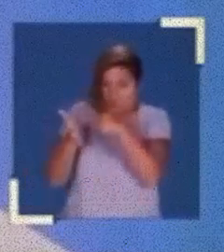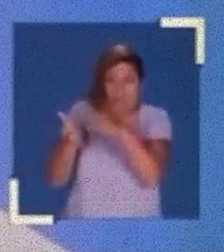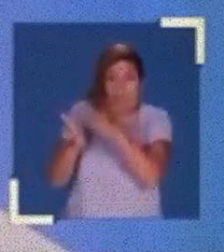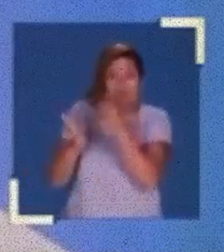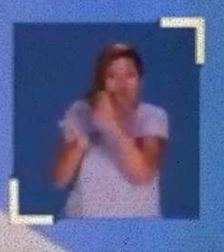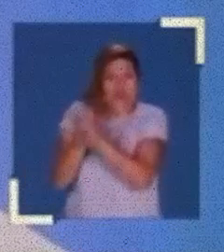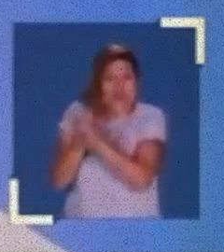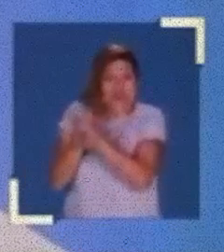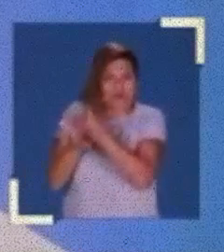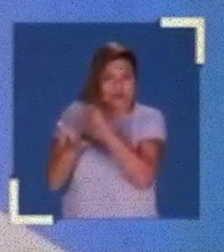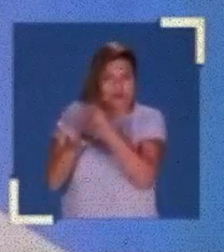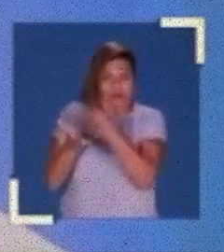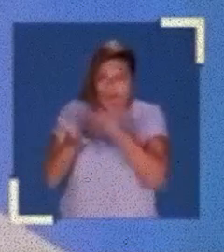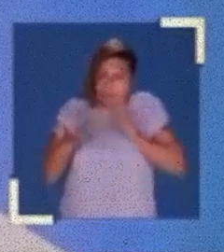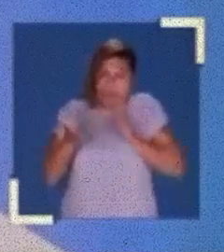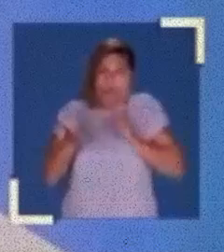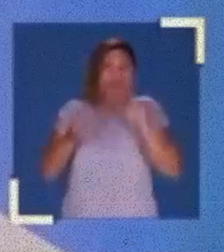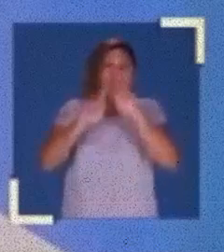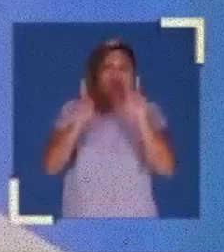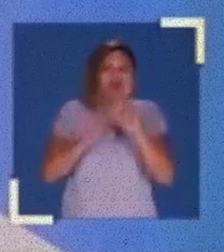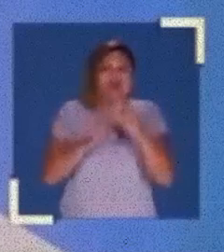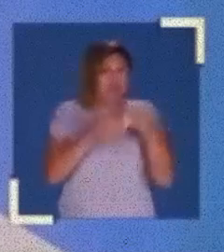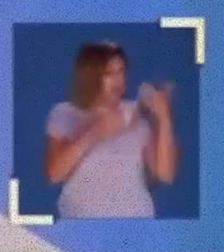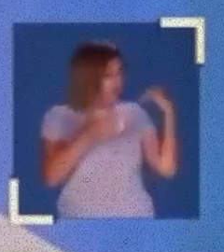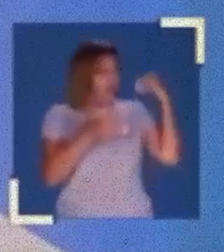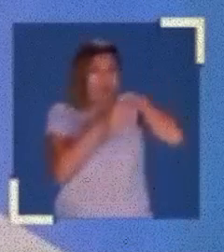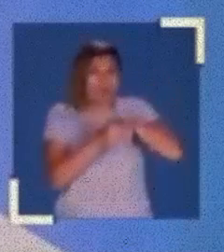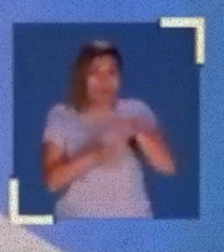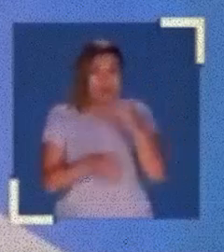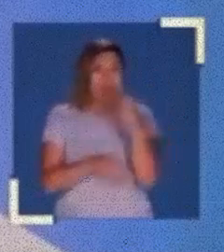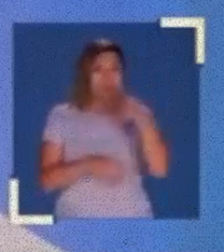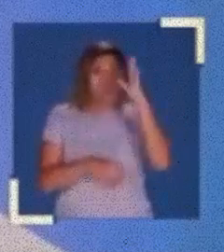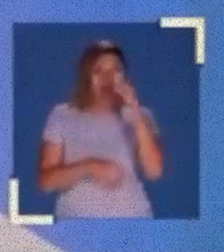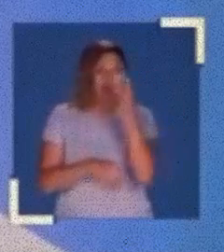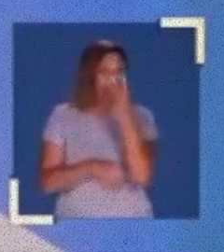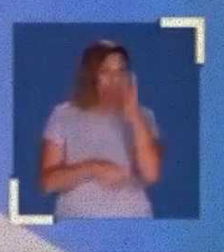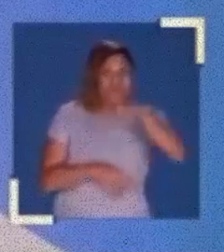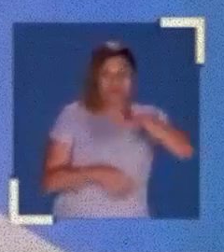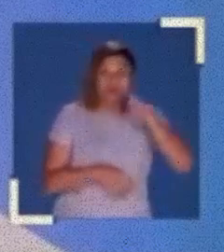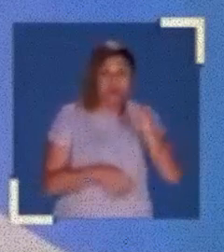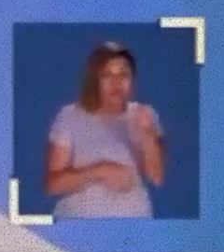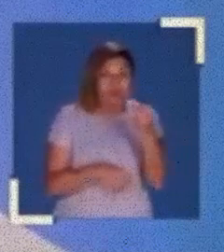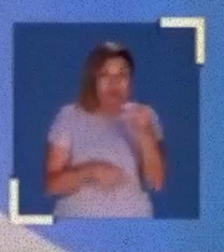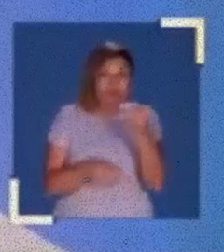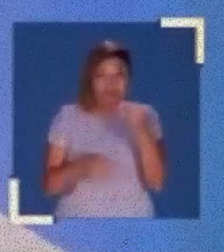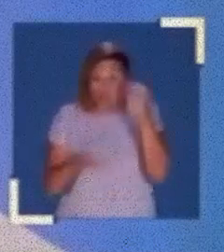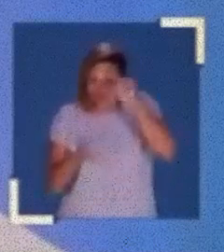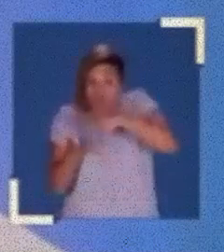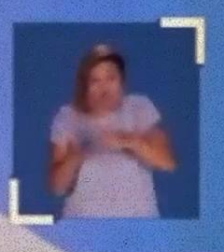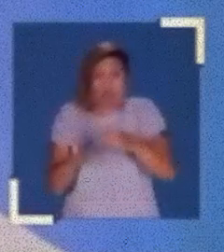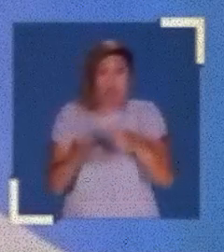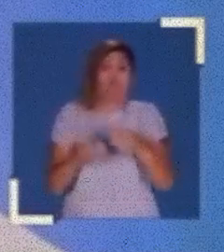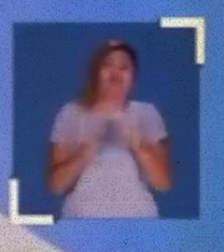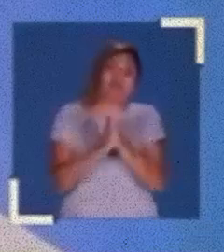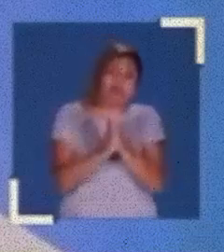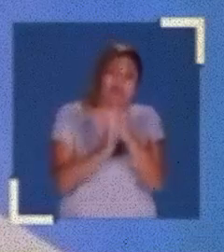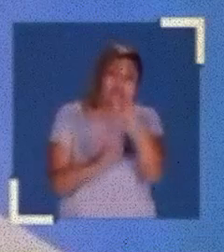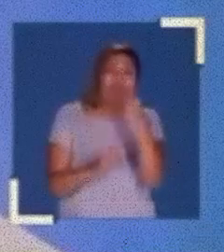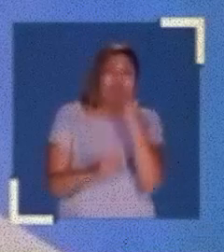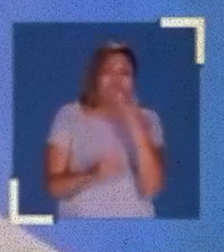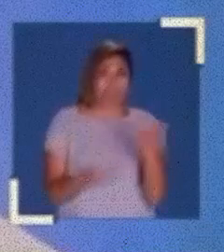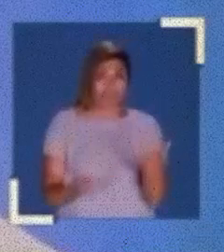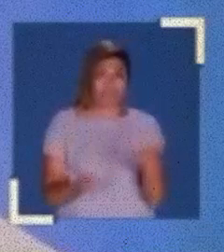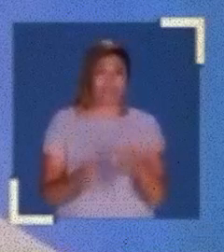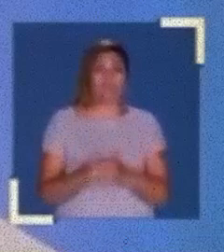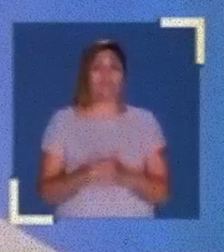abstenção etirama nas últimas regiões mais de 37 milhões de brasileiros que votaram em branco ou nulos e abstenção nos dá uma oportunidade e eu quero